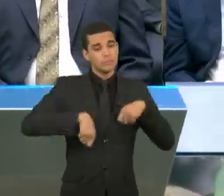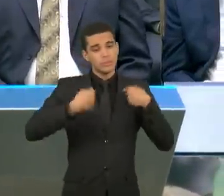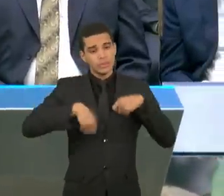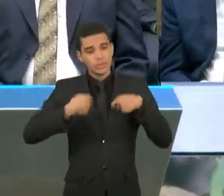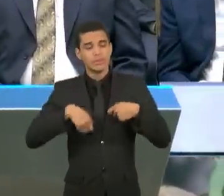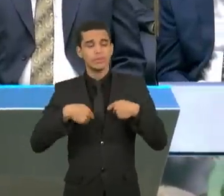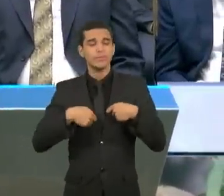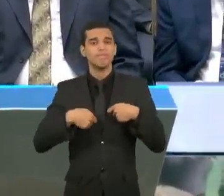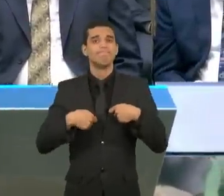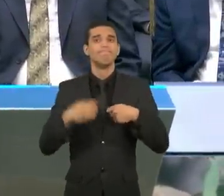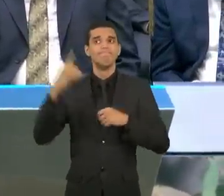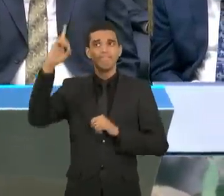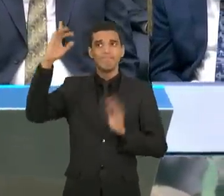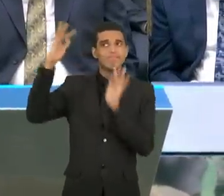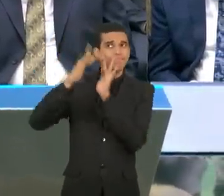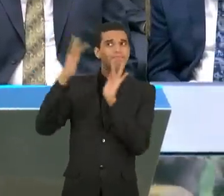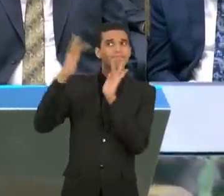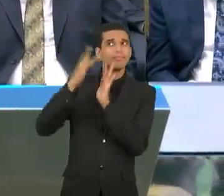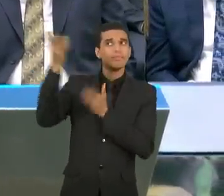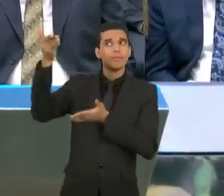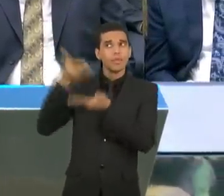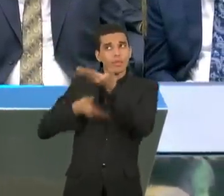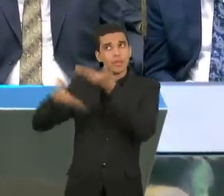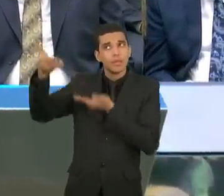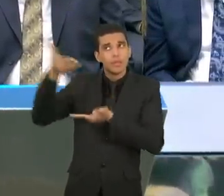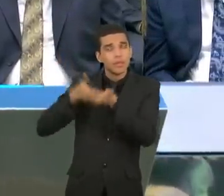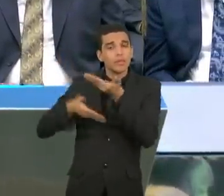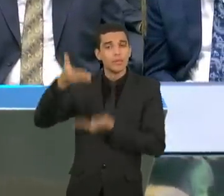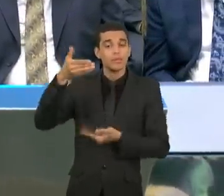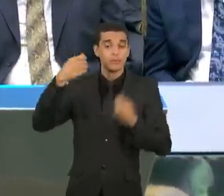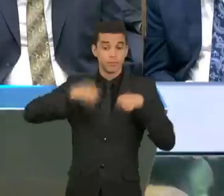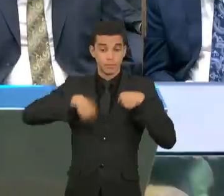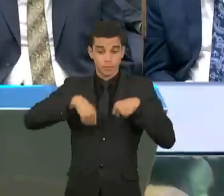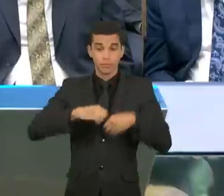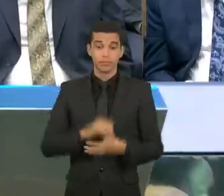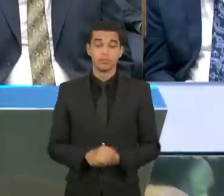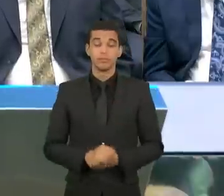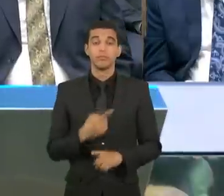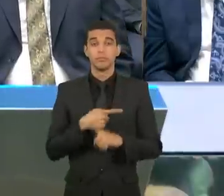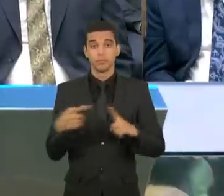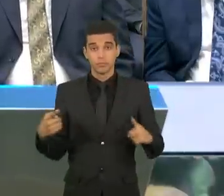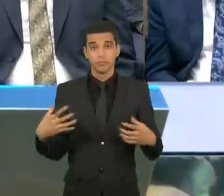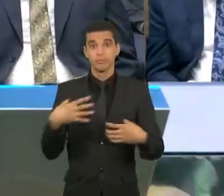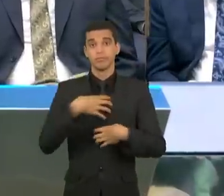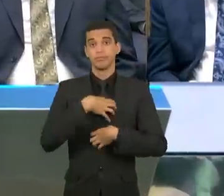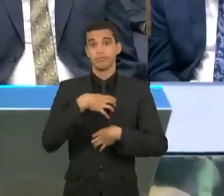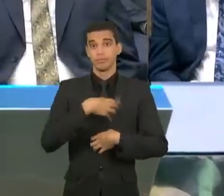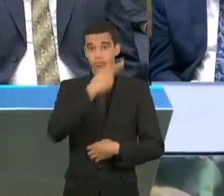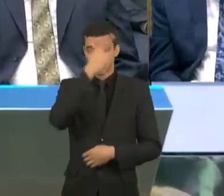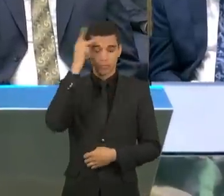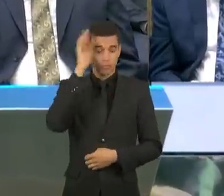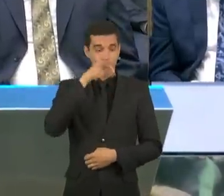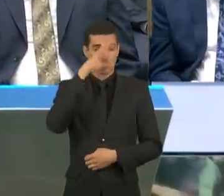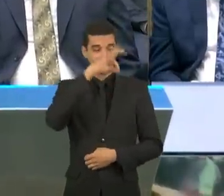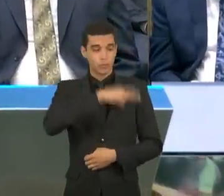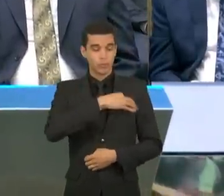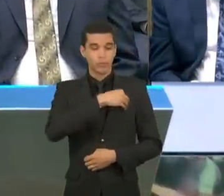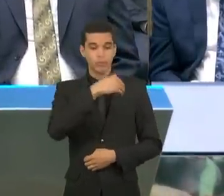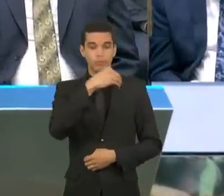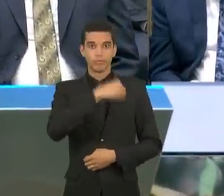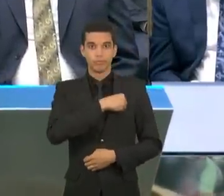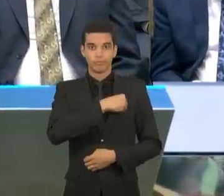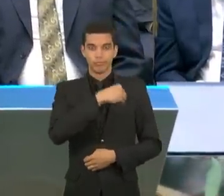de relacionamento com Deus, a corrupção espiritual do homem o leva a negar